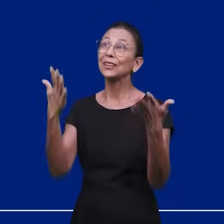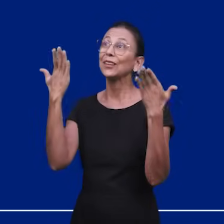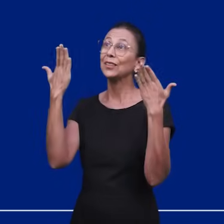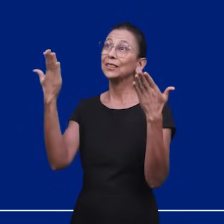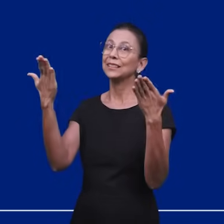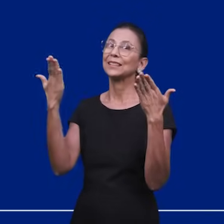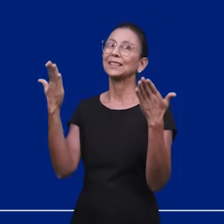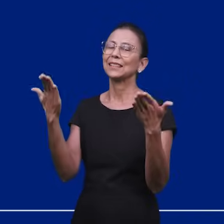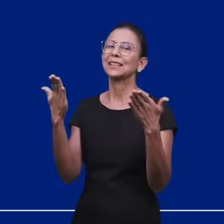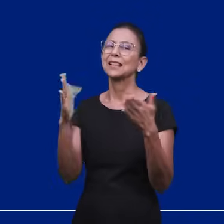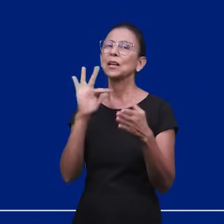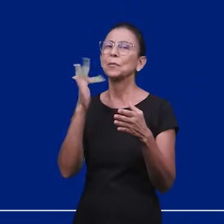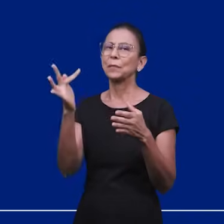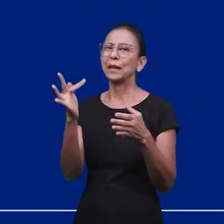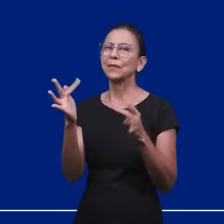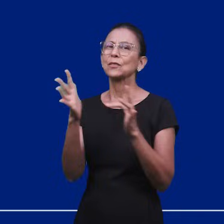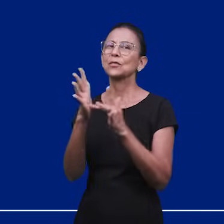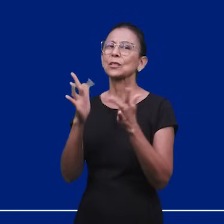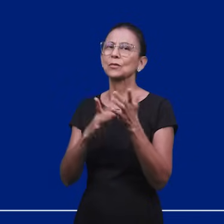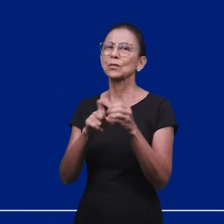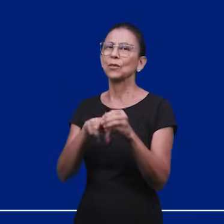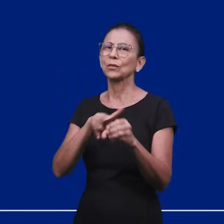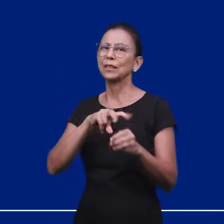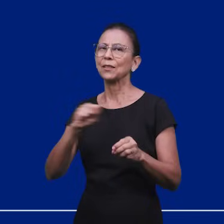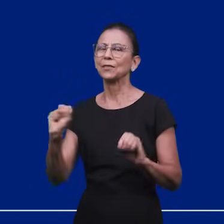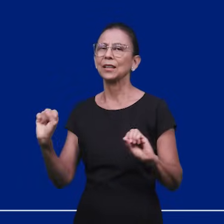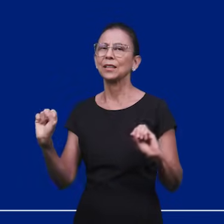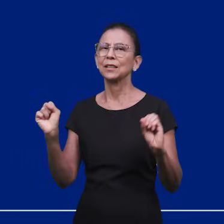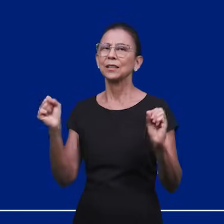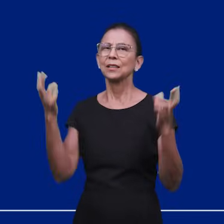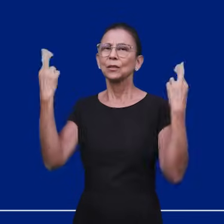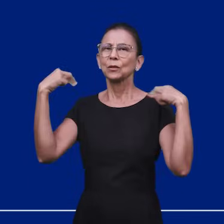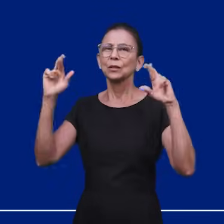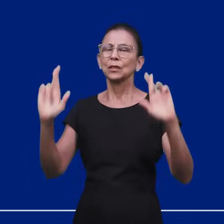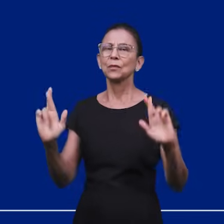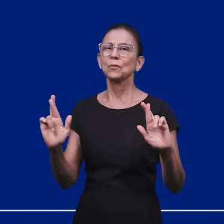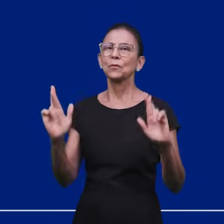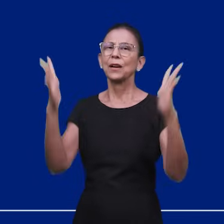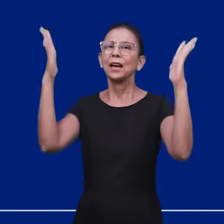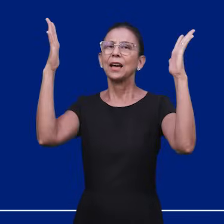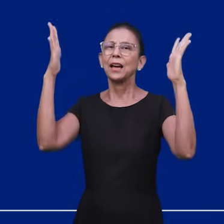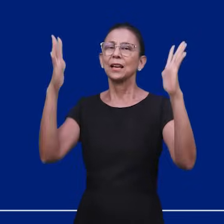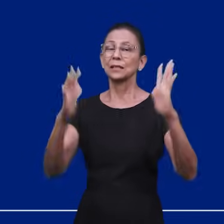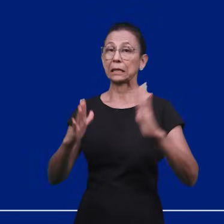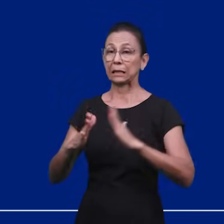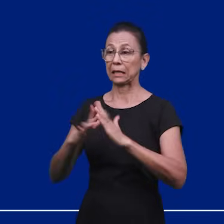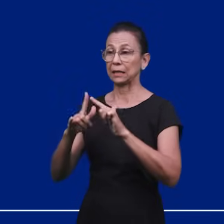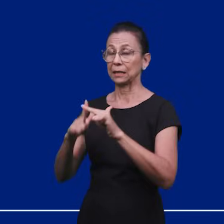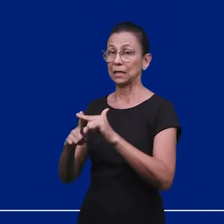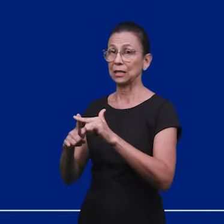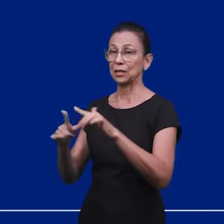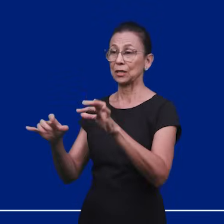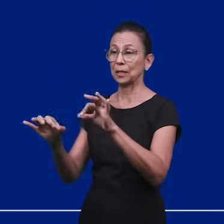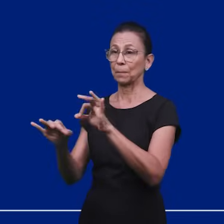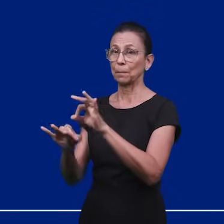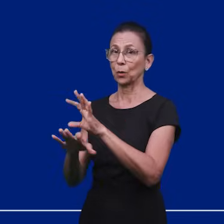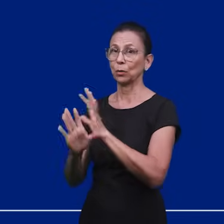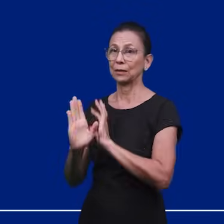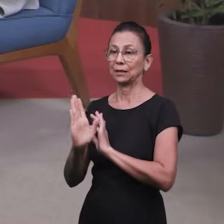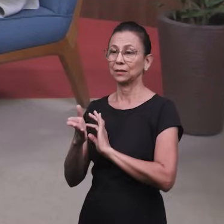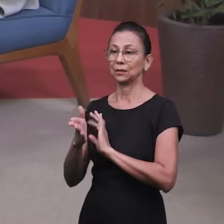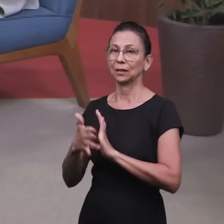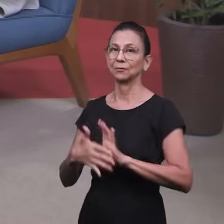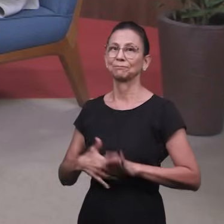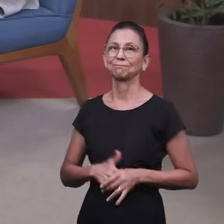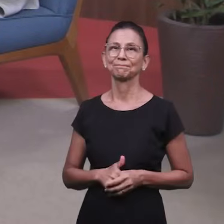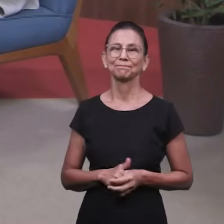porque vindas são as bodas do Cordeiro e já a sua esposa se aprontou.